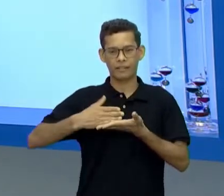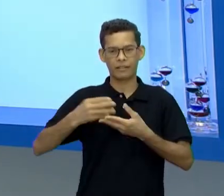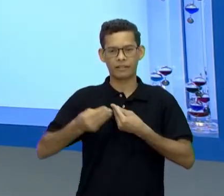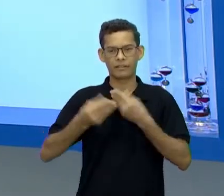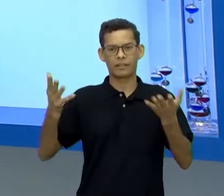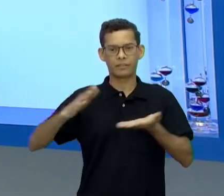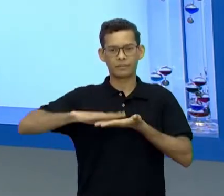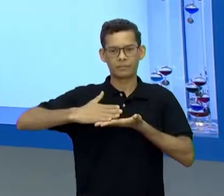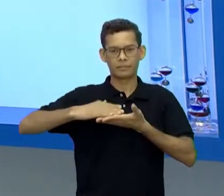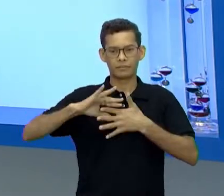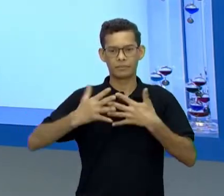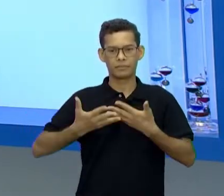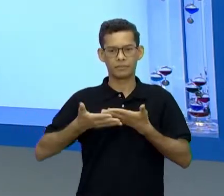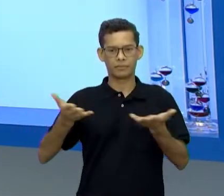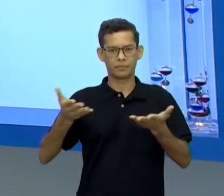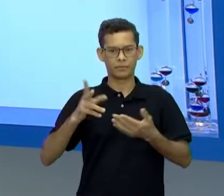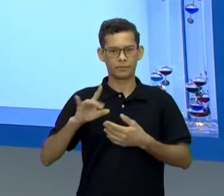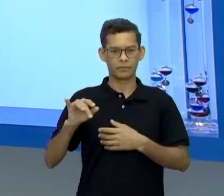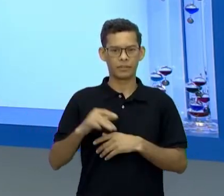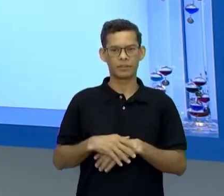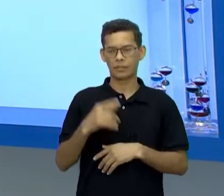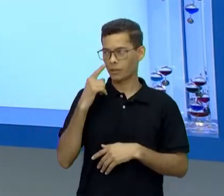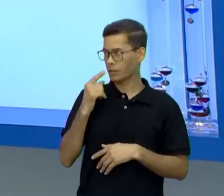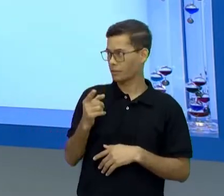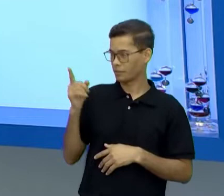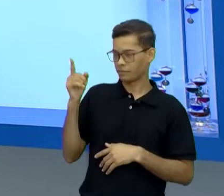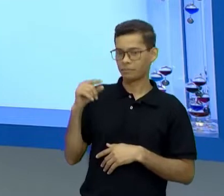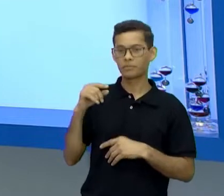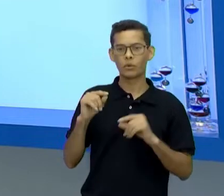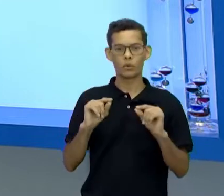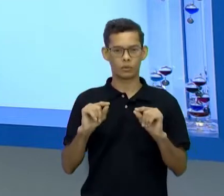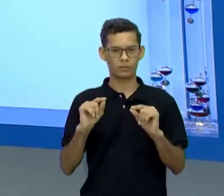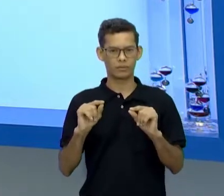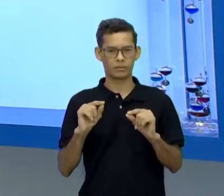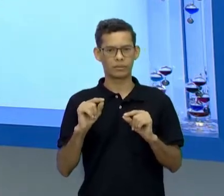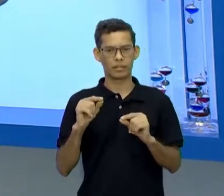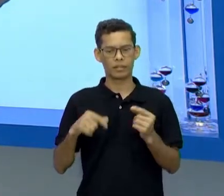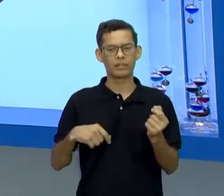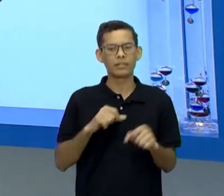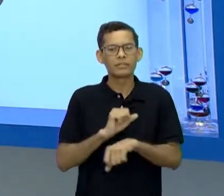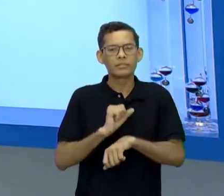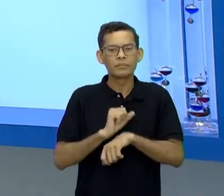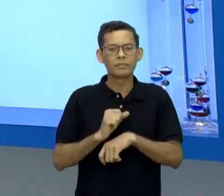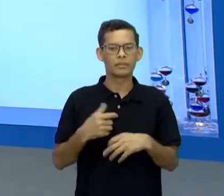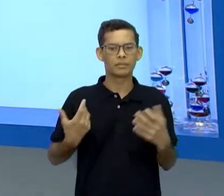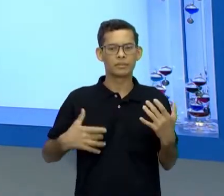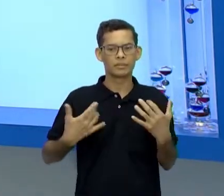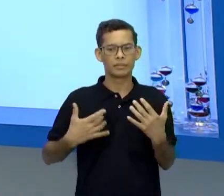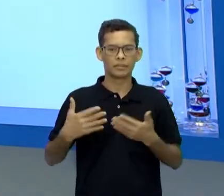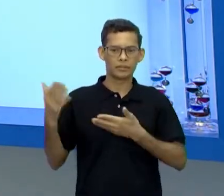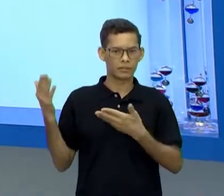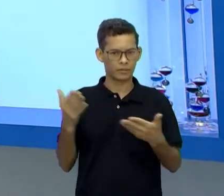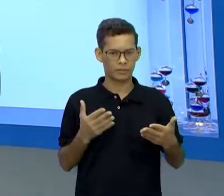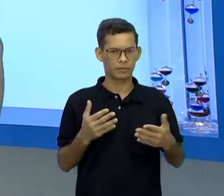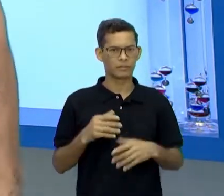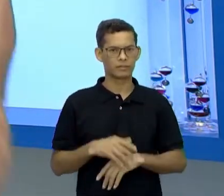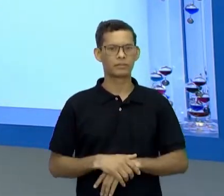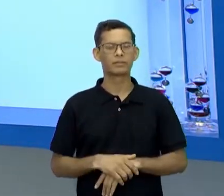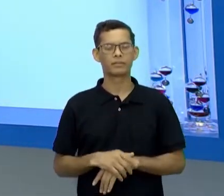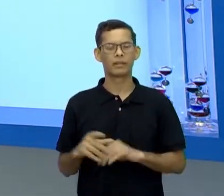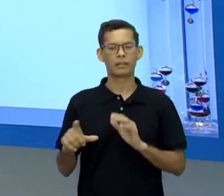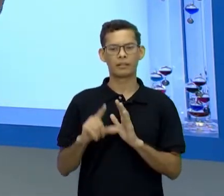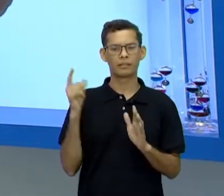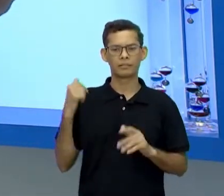porque, olha, o que quer dizer o look da Gibarina? Quer dizer que ela está esperando o verão chegar. A Gibarina saiu do mundo da